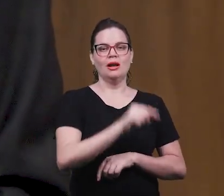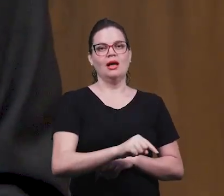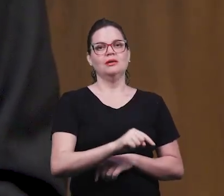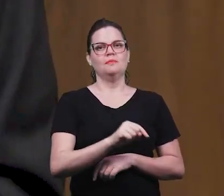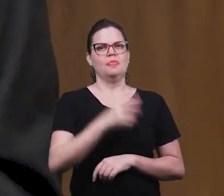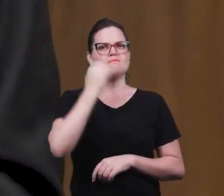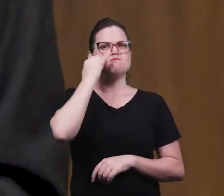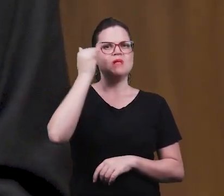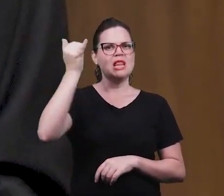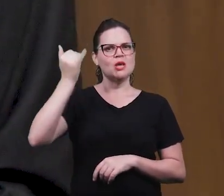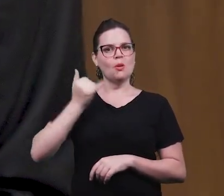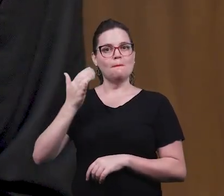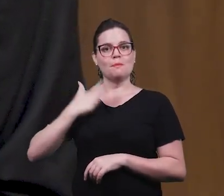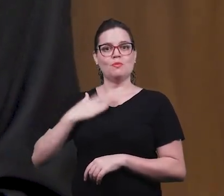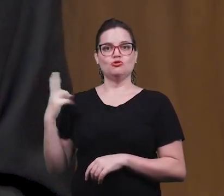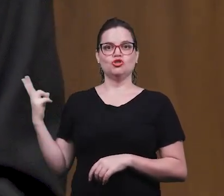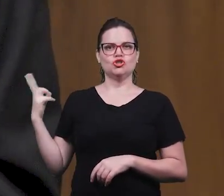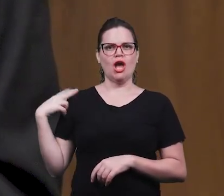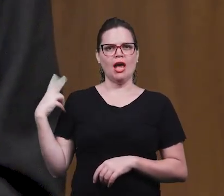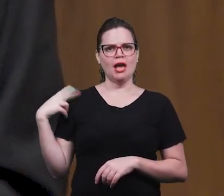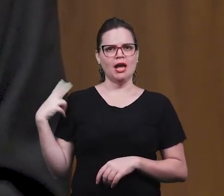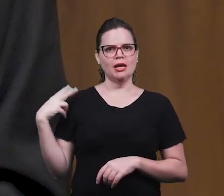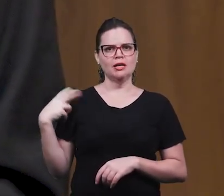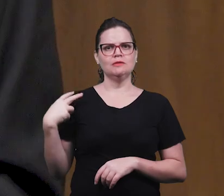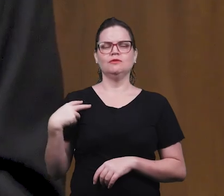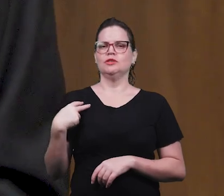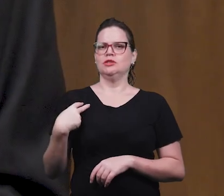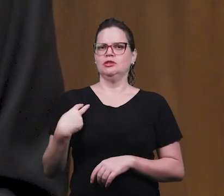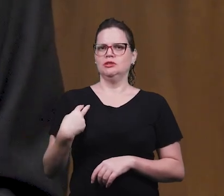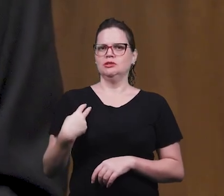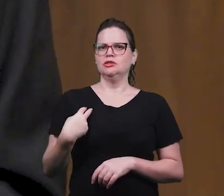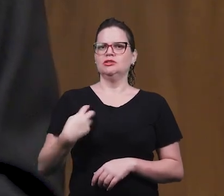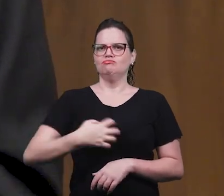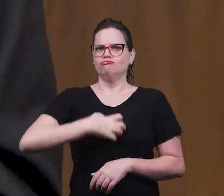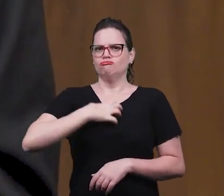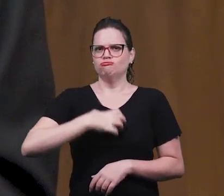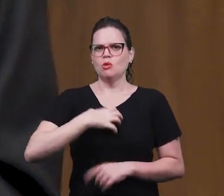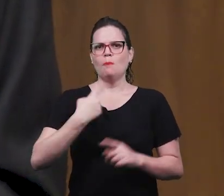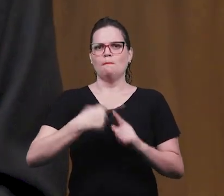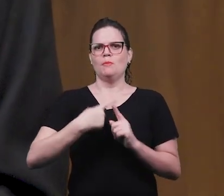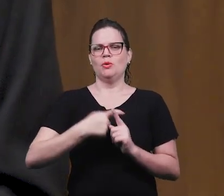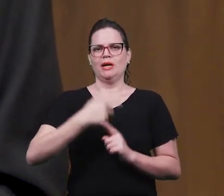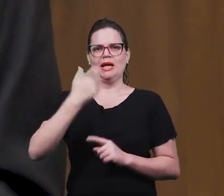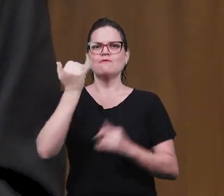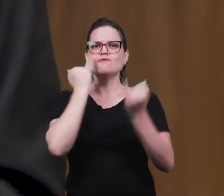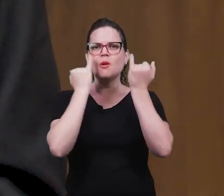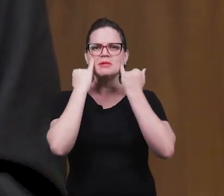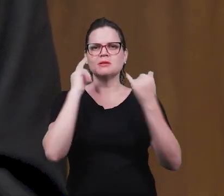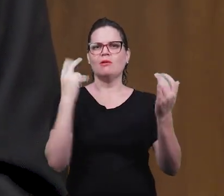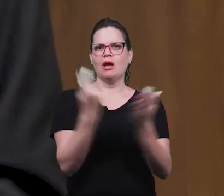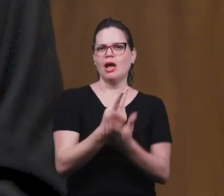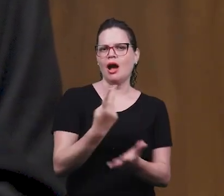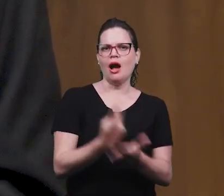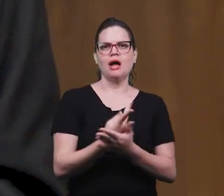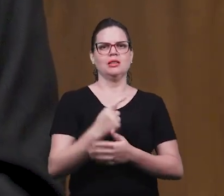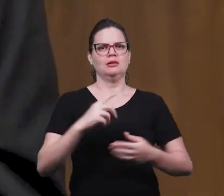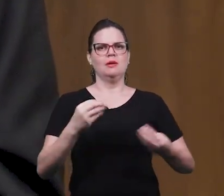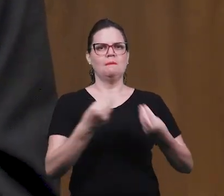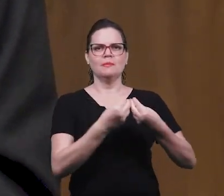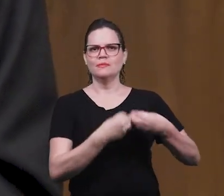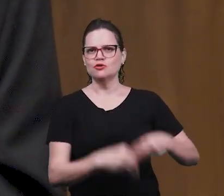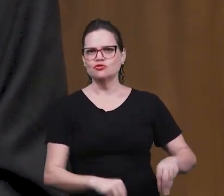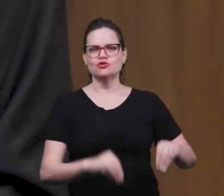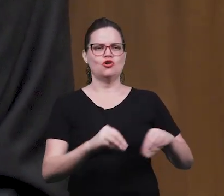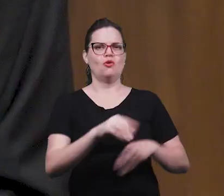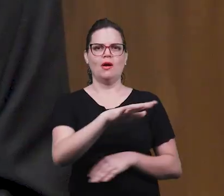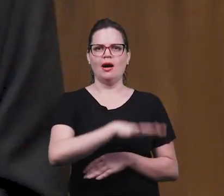meu comandante, chateado, aborrecido, dizendo que o oficial de serviço tinha dado uma informação e isso tinha trazido um